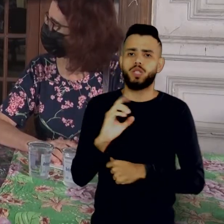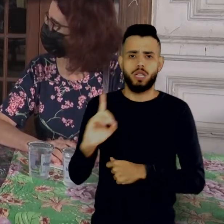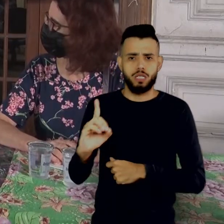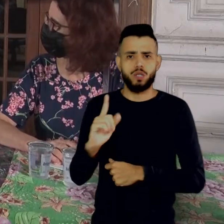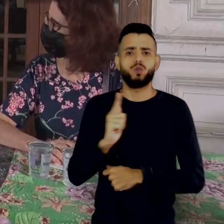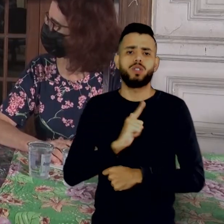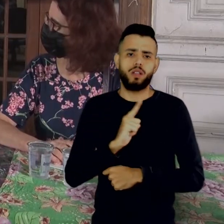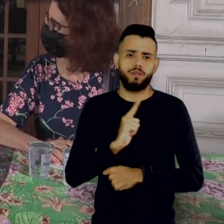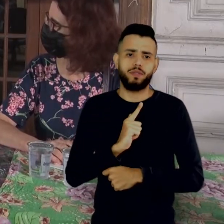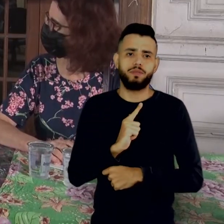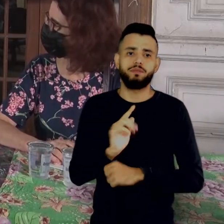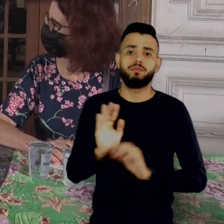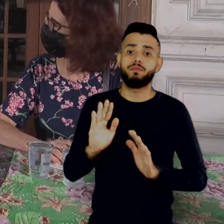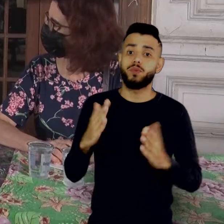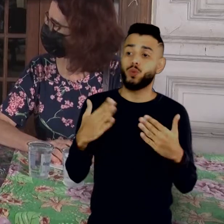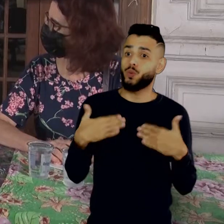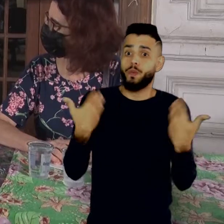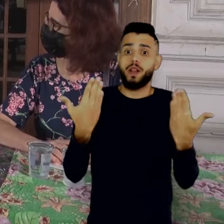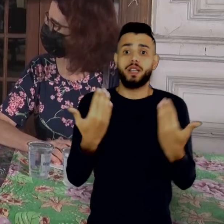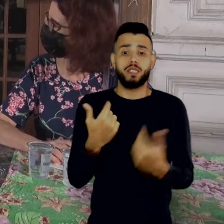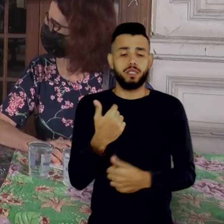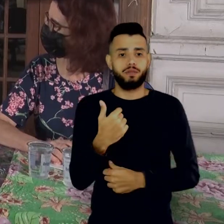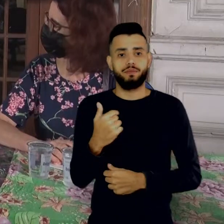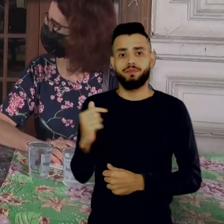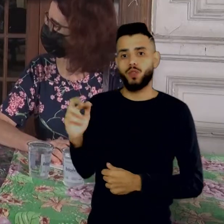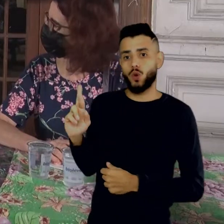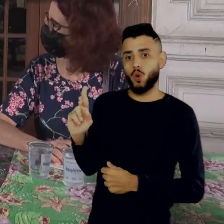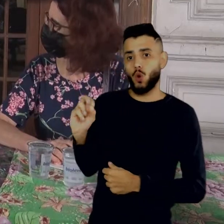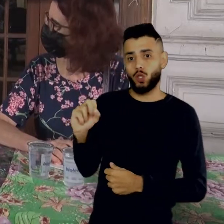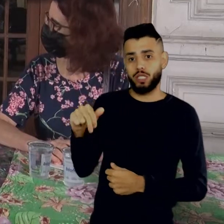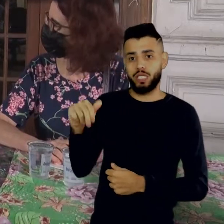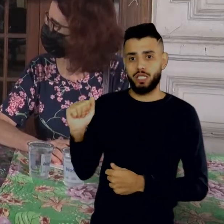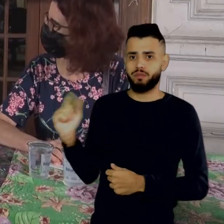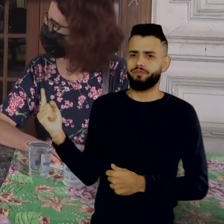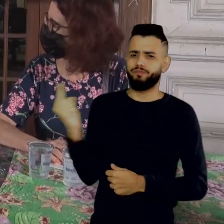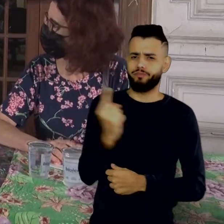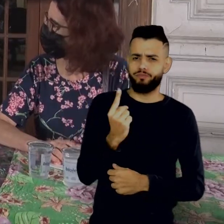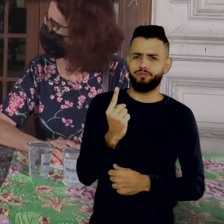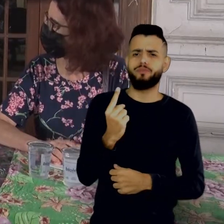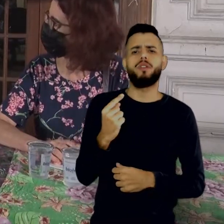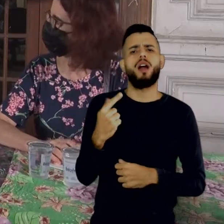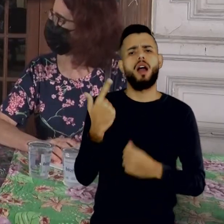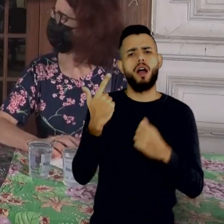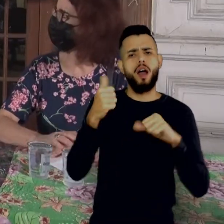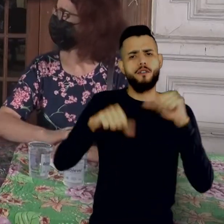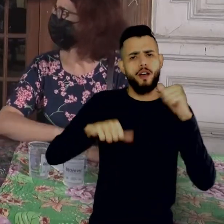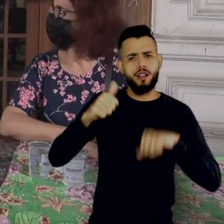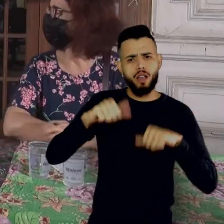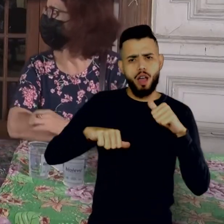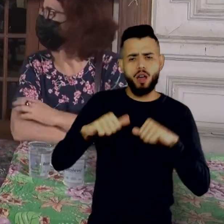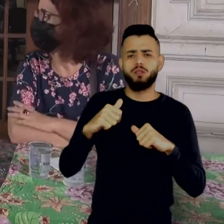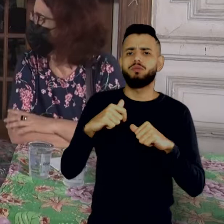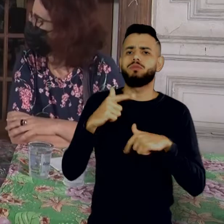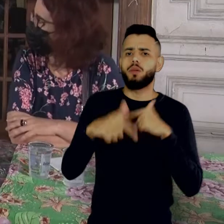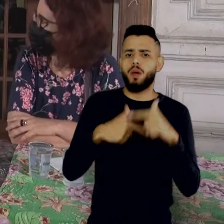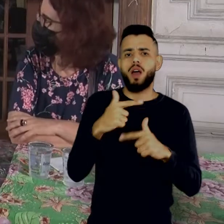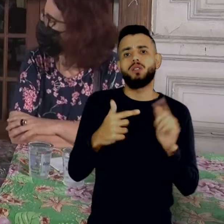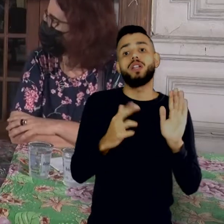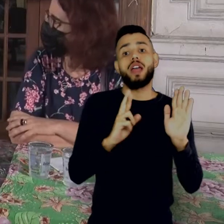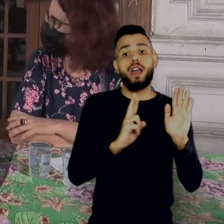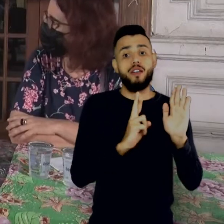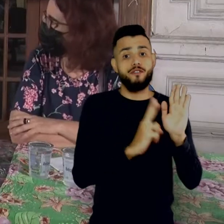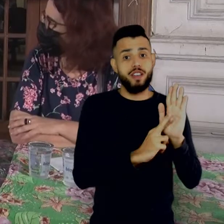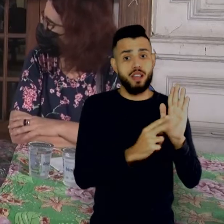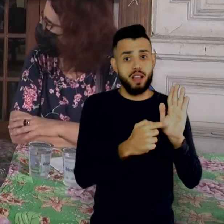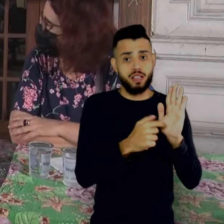minha surpresa, chegou Rosana para avaliar o trabalho. Tinha referências dela lá no trabalho,